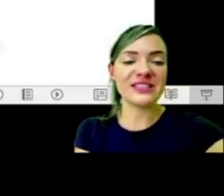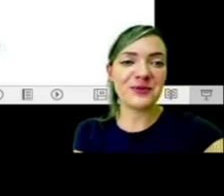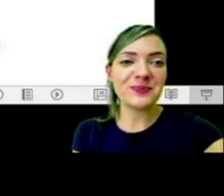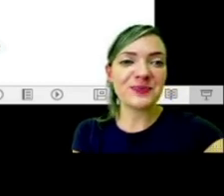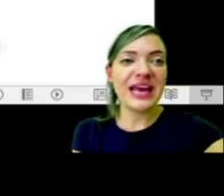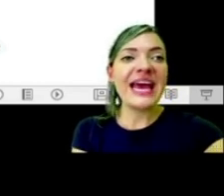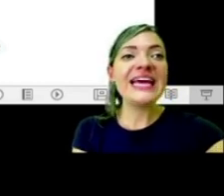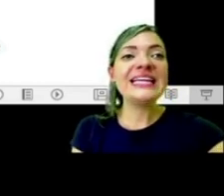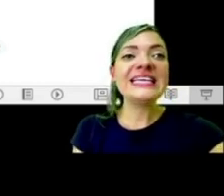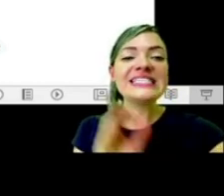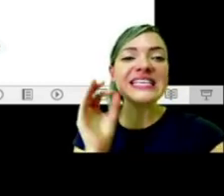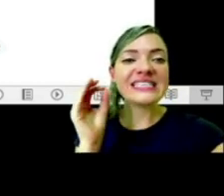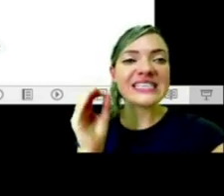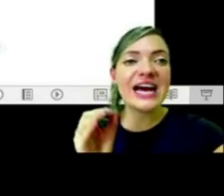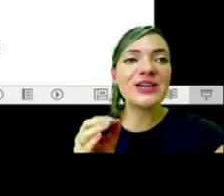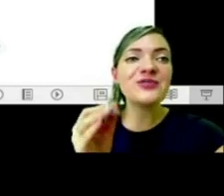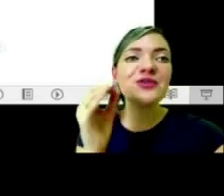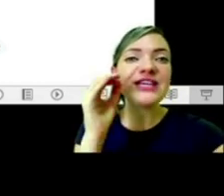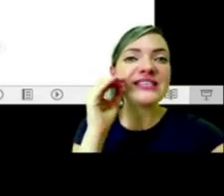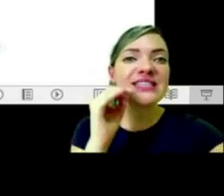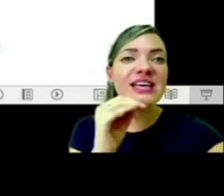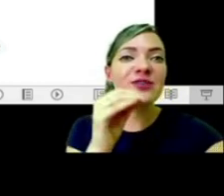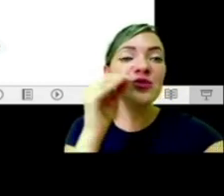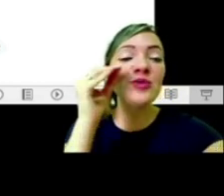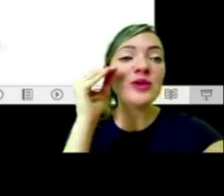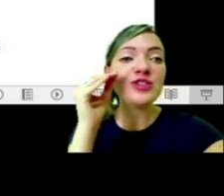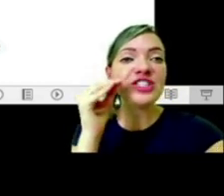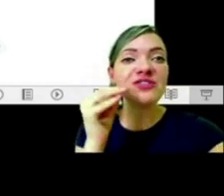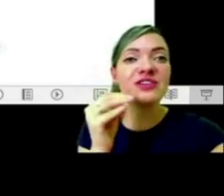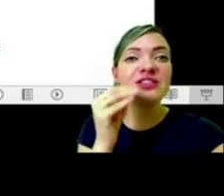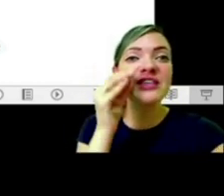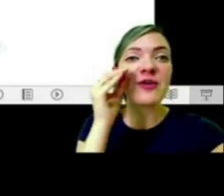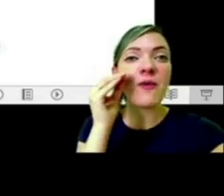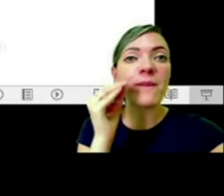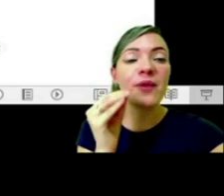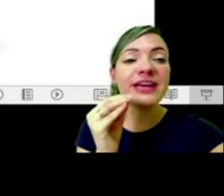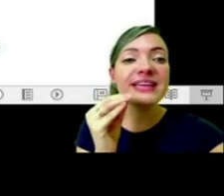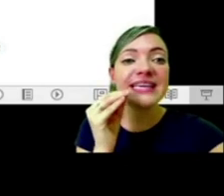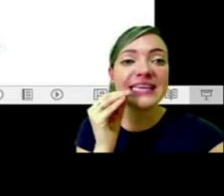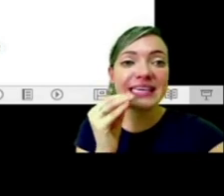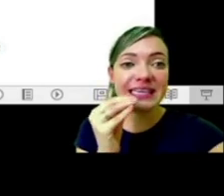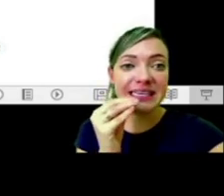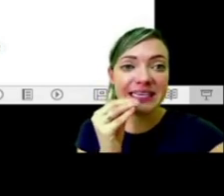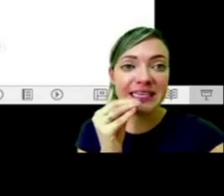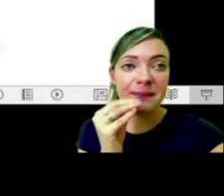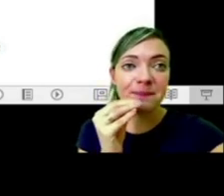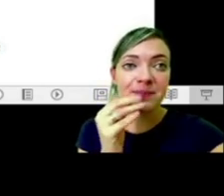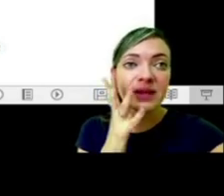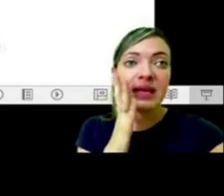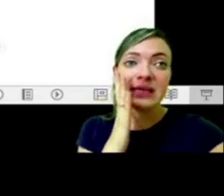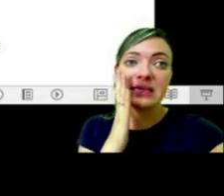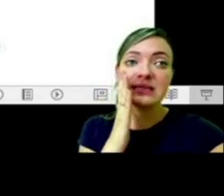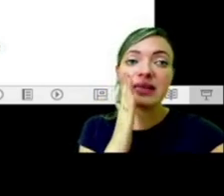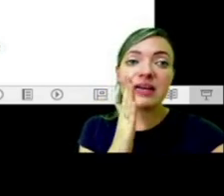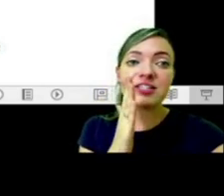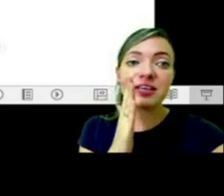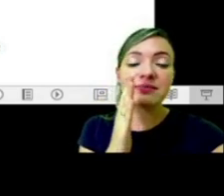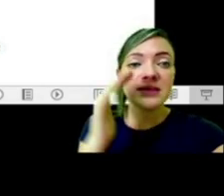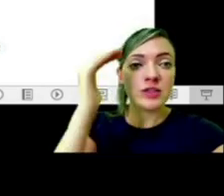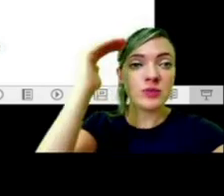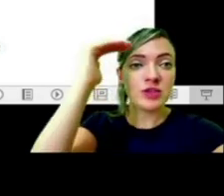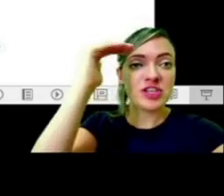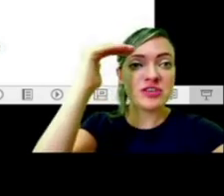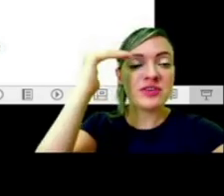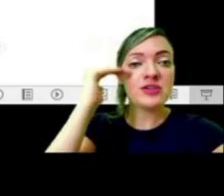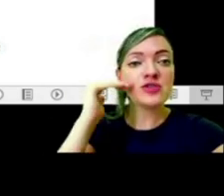uma população, é necessário conhecer o número de indivíduos que compõem e densidade,